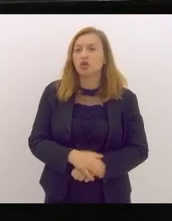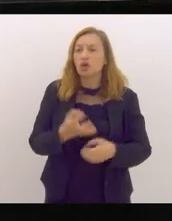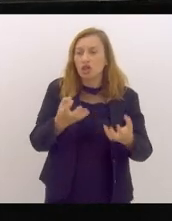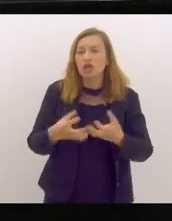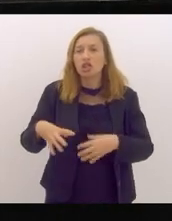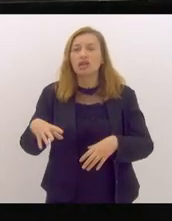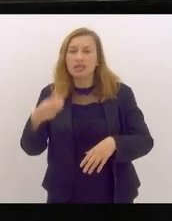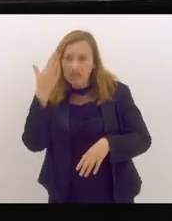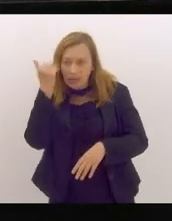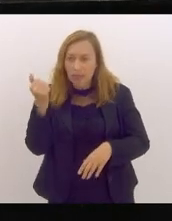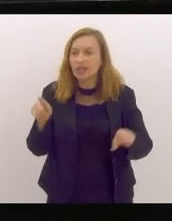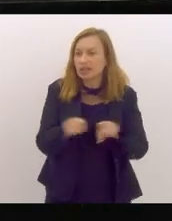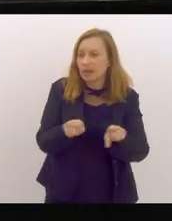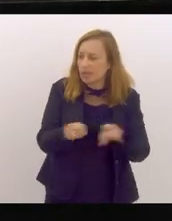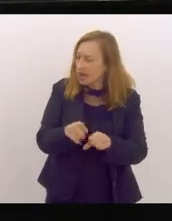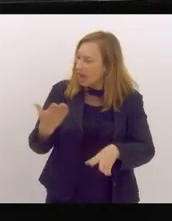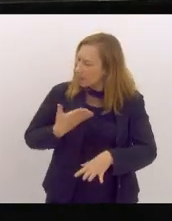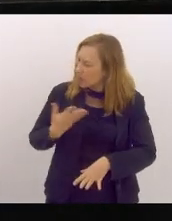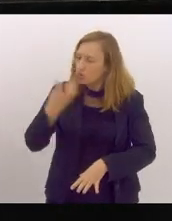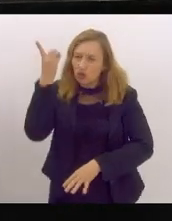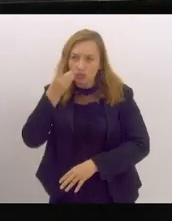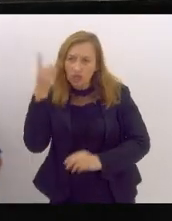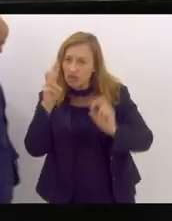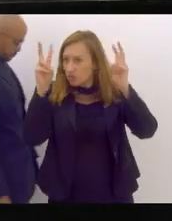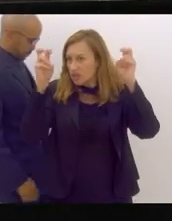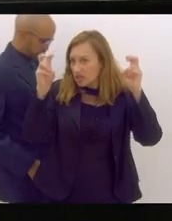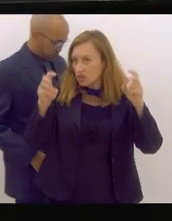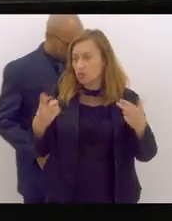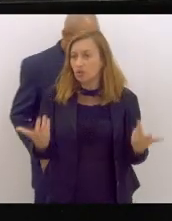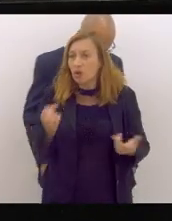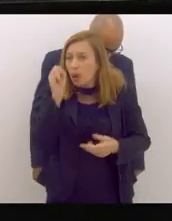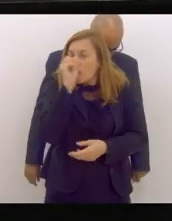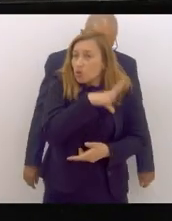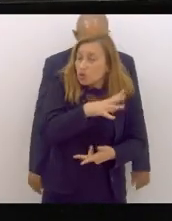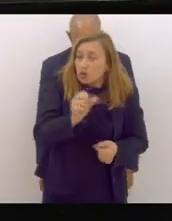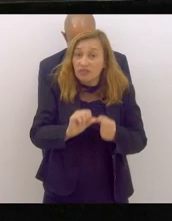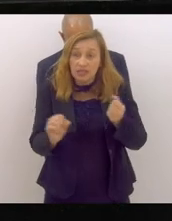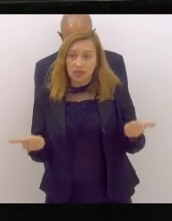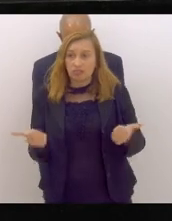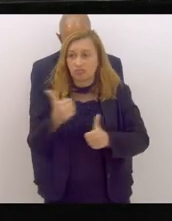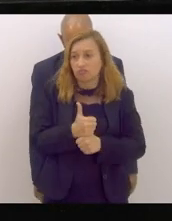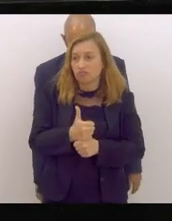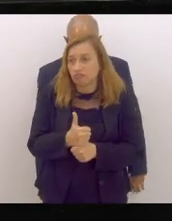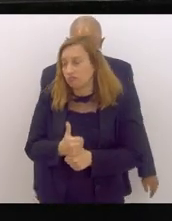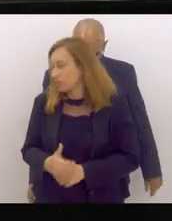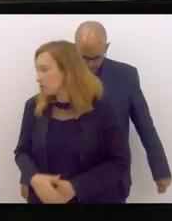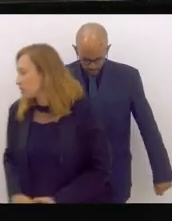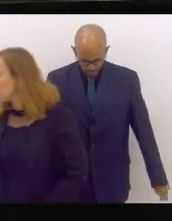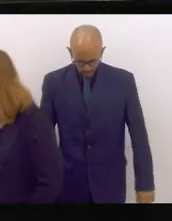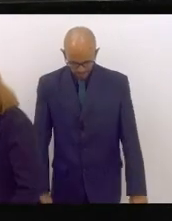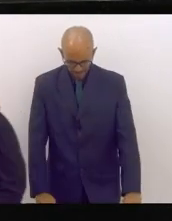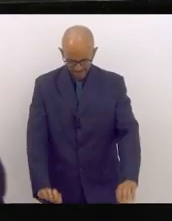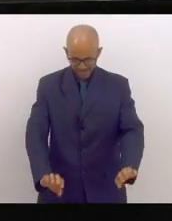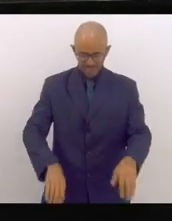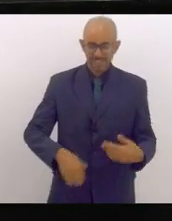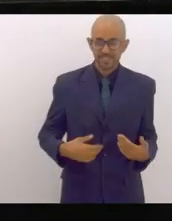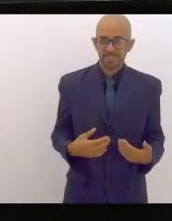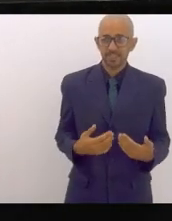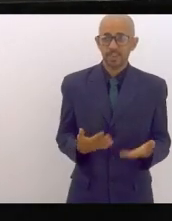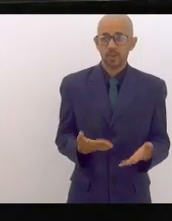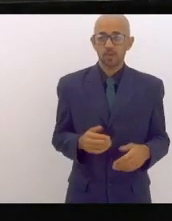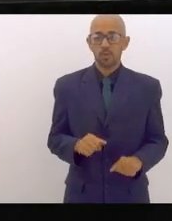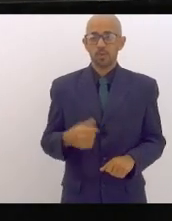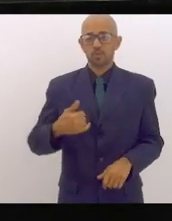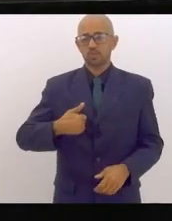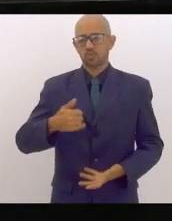ouvir também os nobres deputados sobre essa questão, é do absurdo que estão fazendo com os nossos idosos, com aquelas pessoas que não